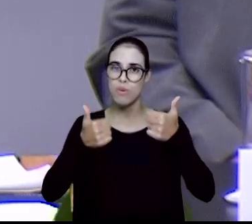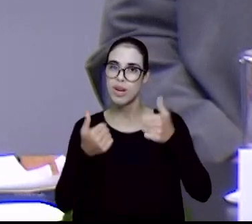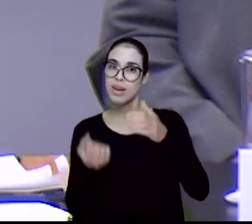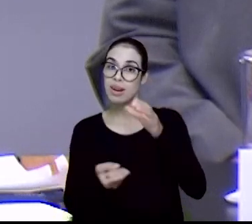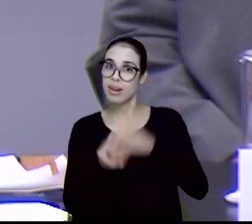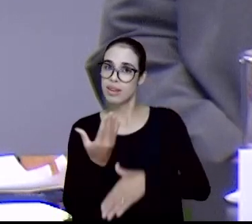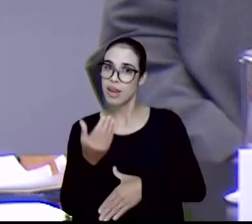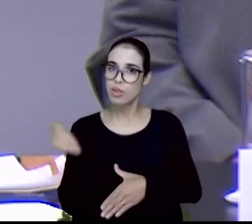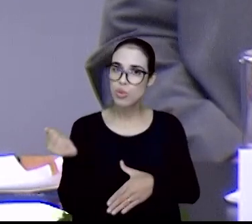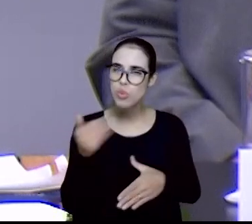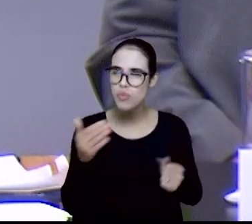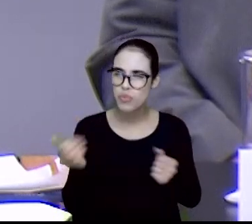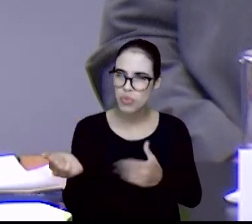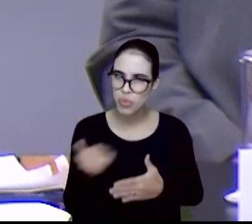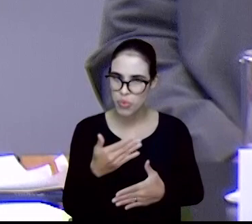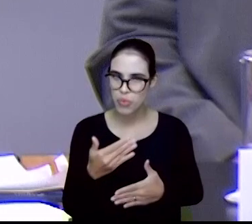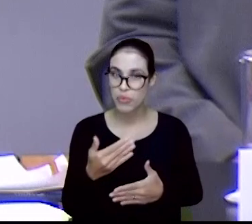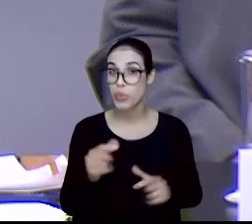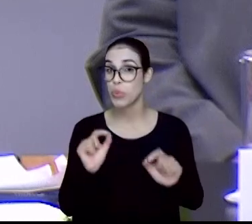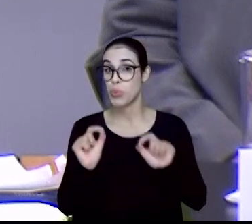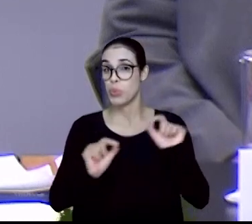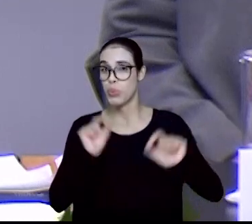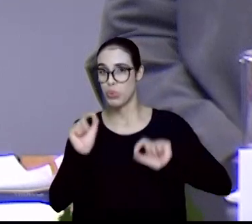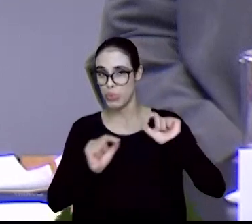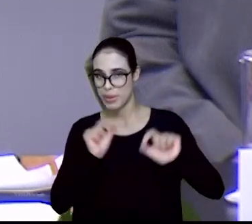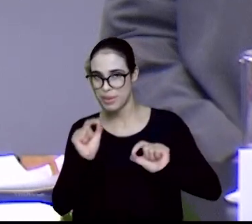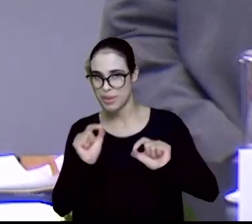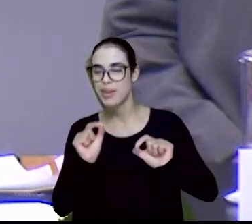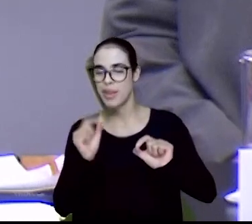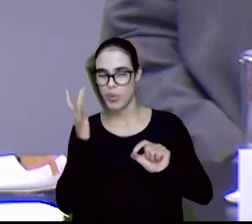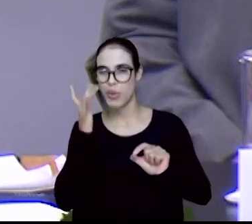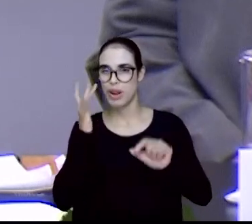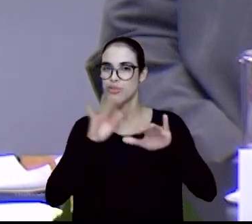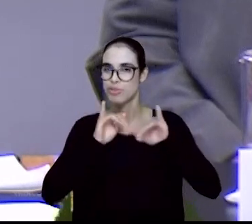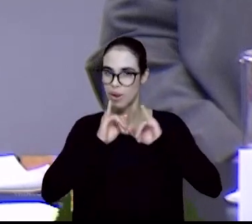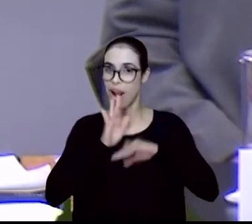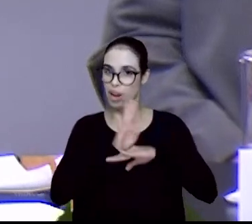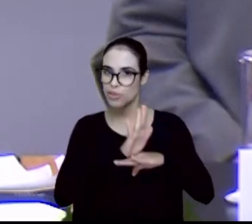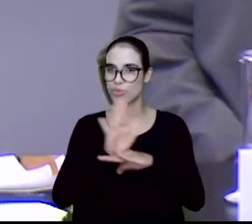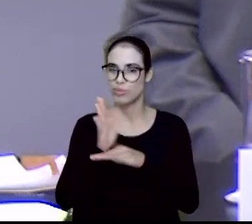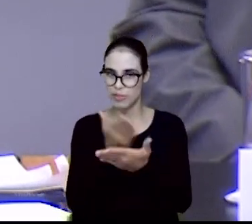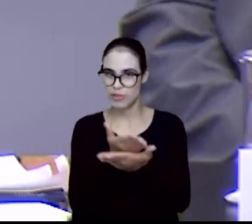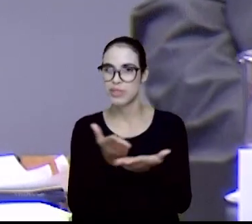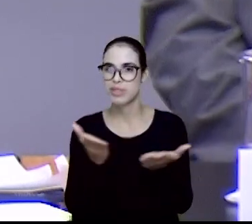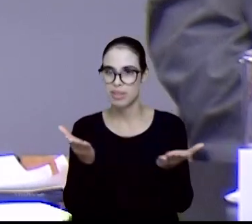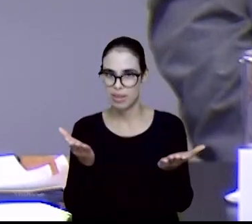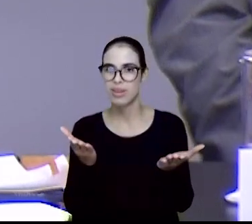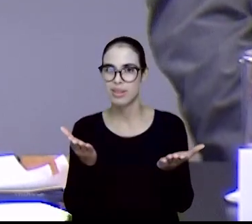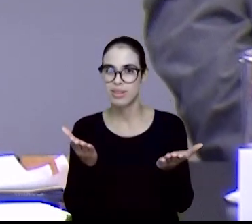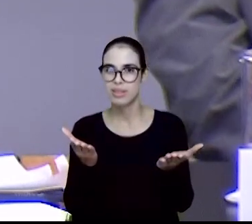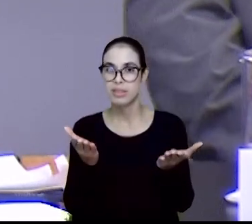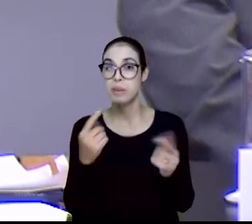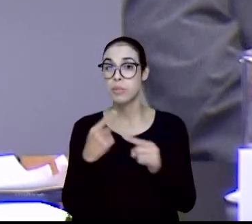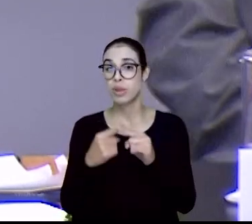A primeira novidade que eu acho que vai ajudar muito a trabalharmos com precedentes